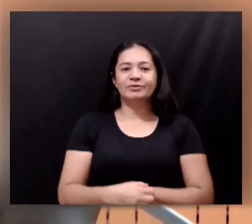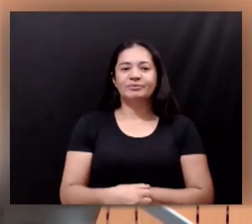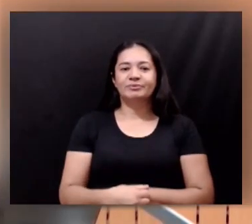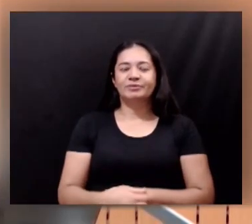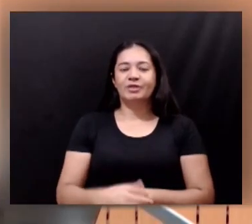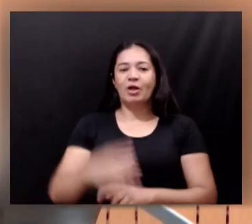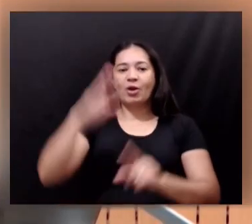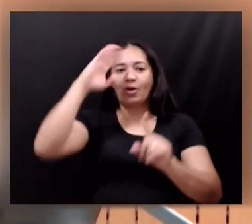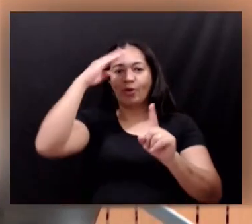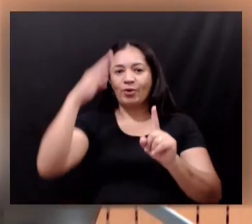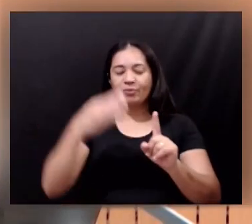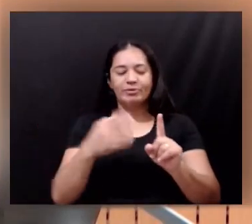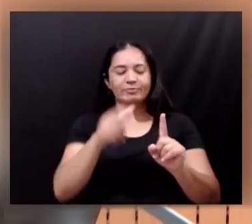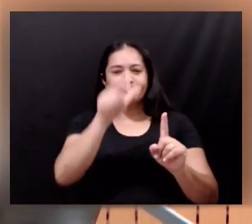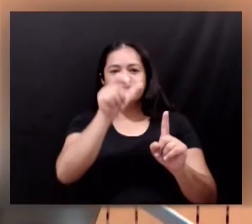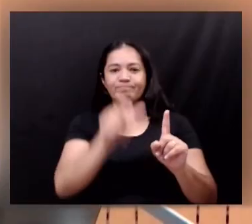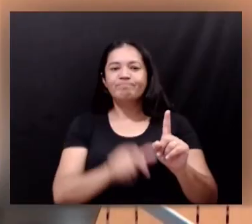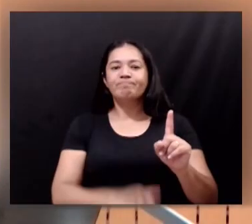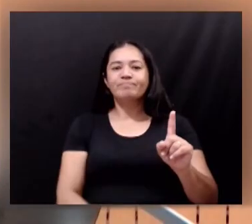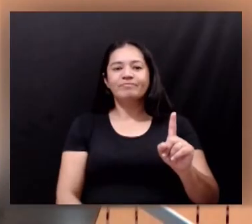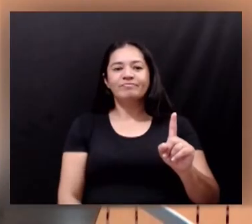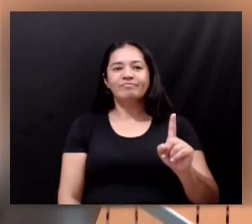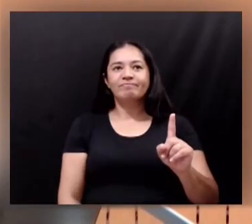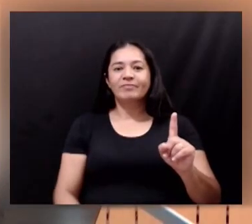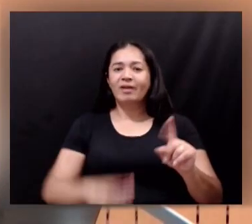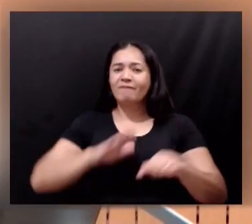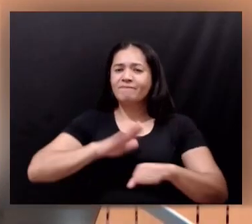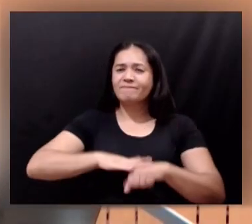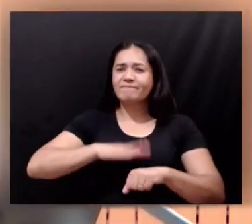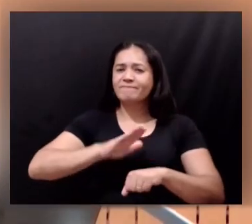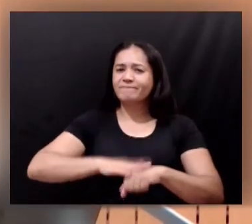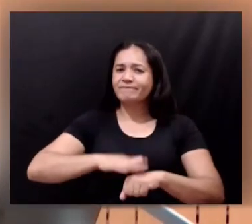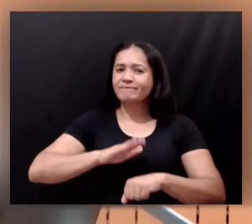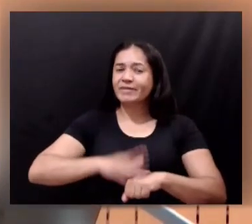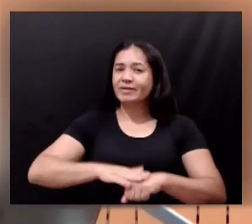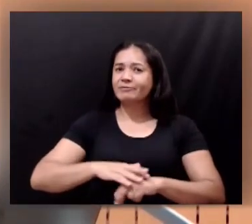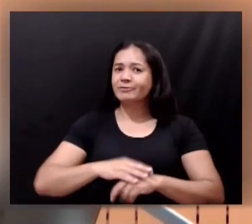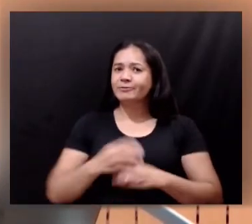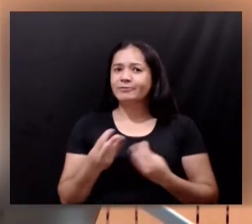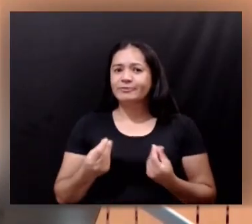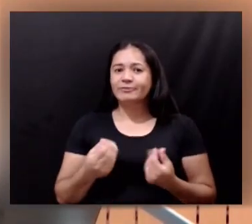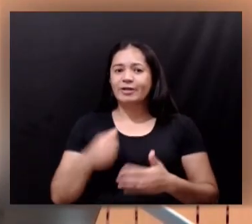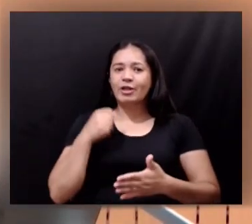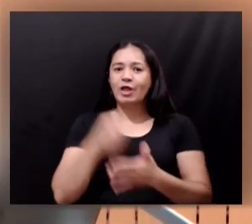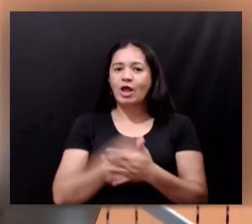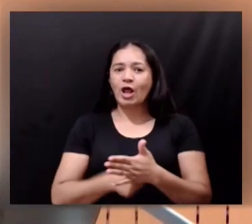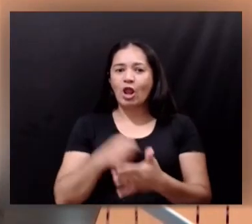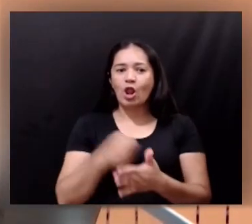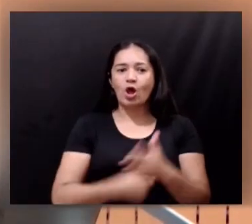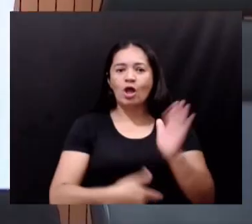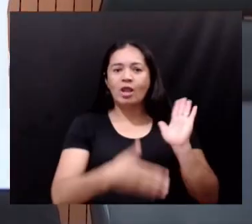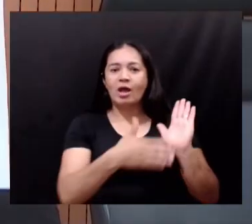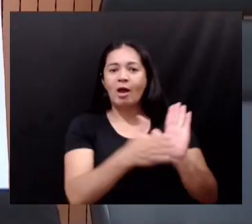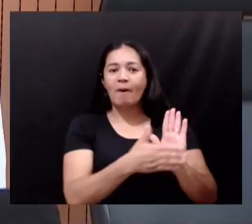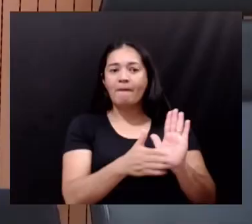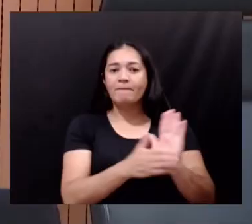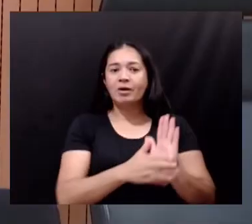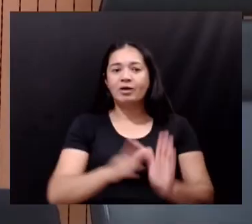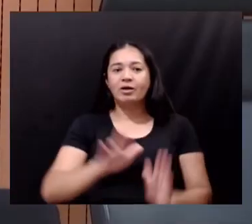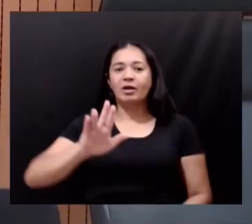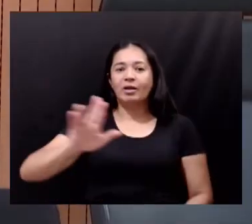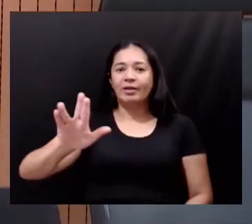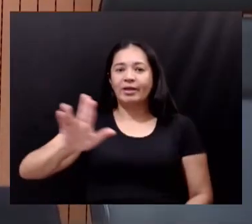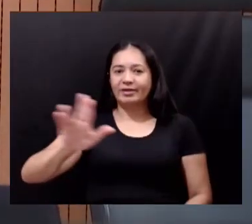alguém que tem feito a diferença, inclusive, na luta, na pauta da cannabis medicinal.